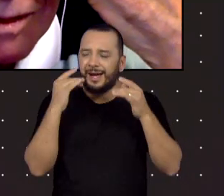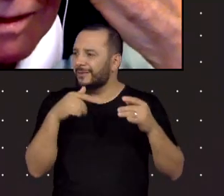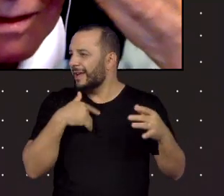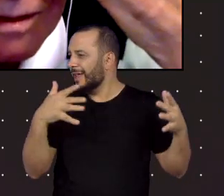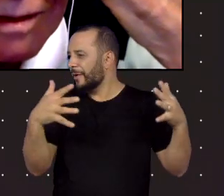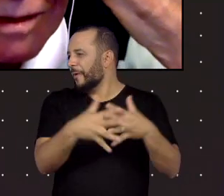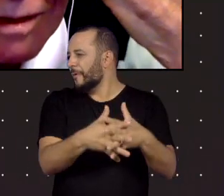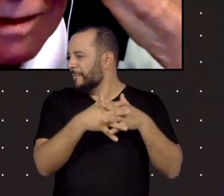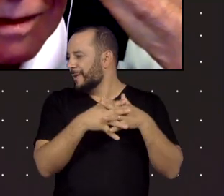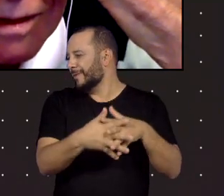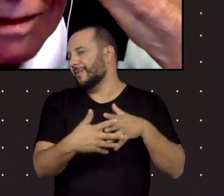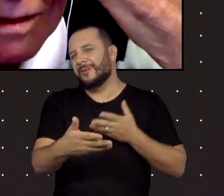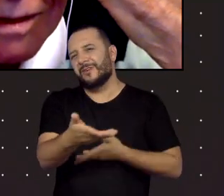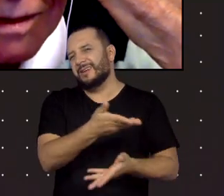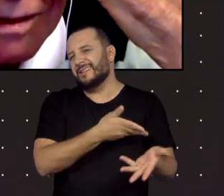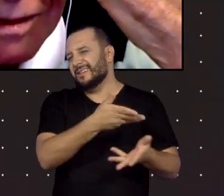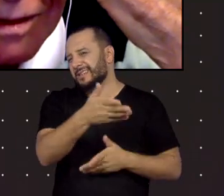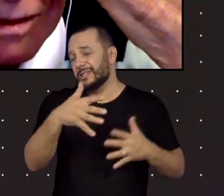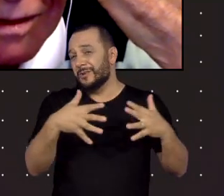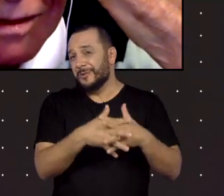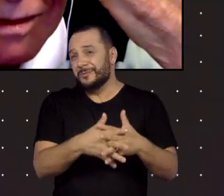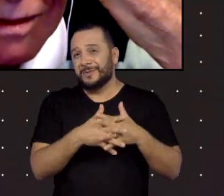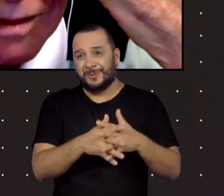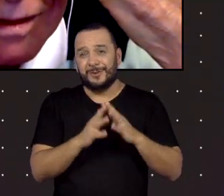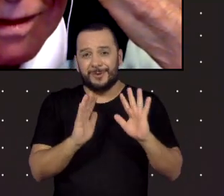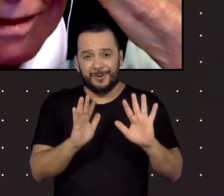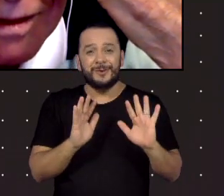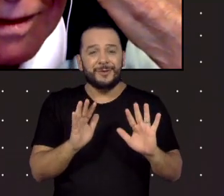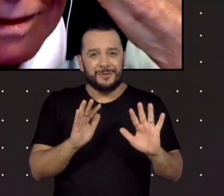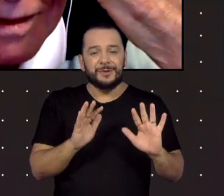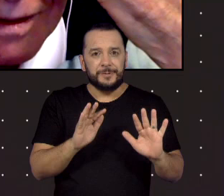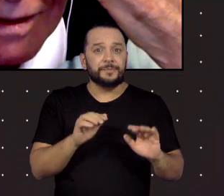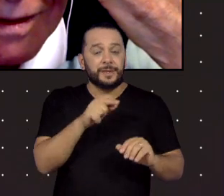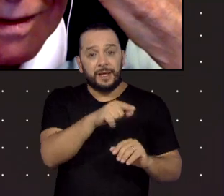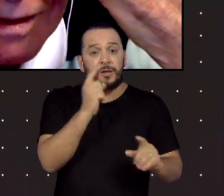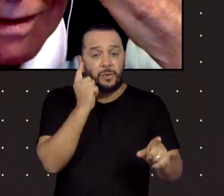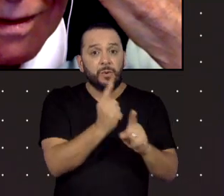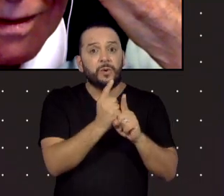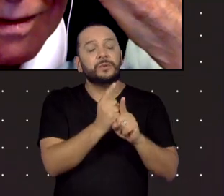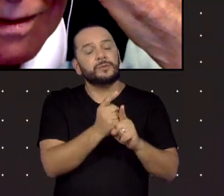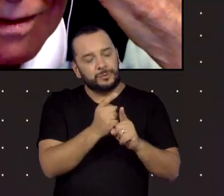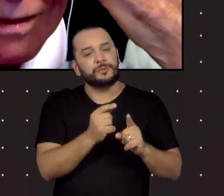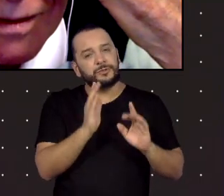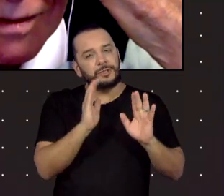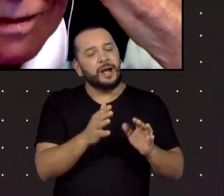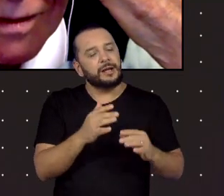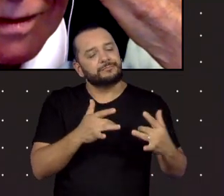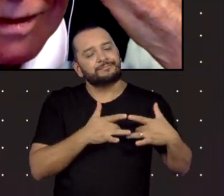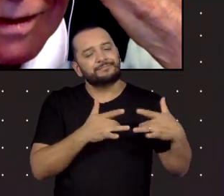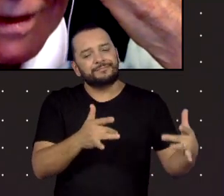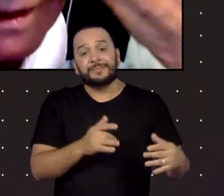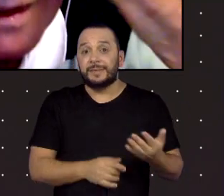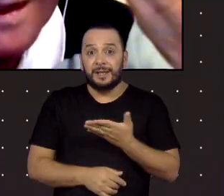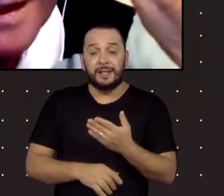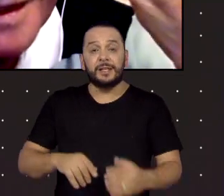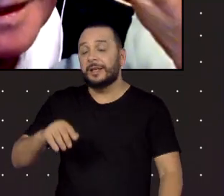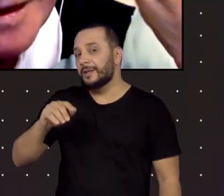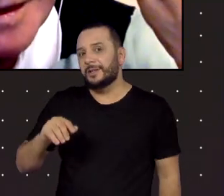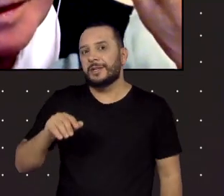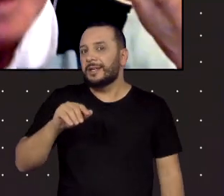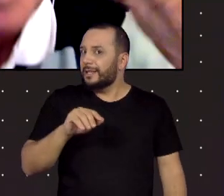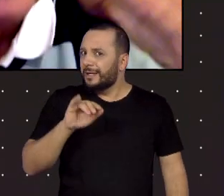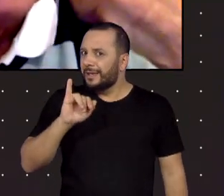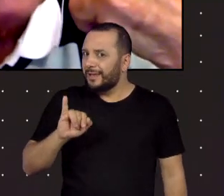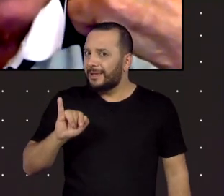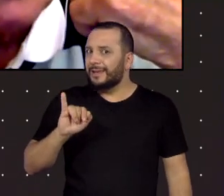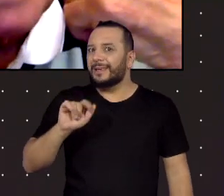as relações, apesar de nos encontros presenciais ter sido muito generosa. E o Loyola foi de uma elegância, né? Porque o Loyola ele é